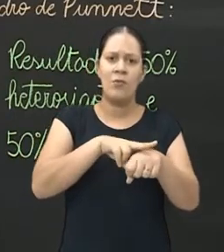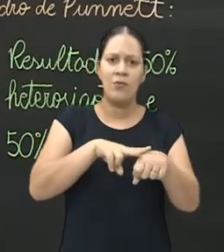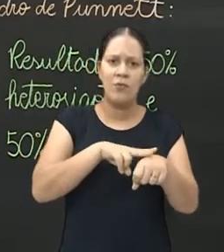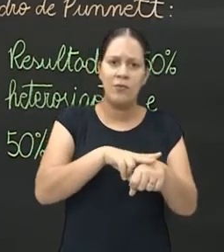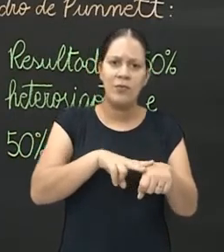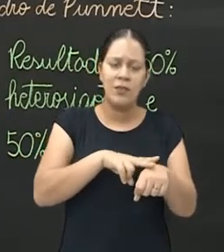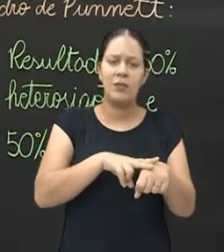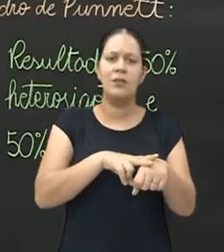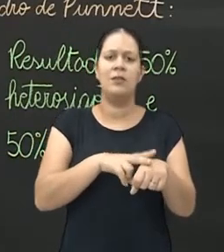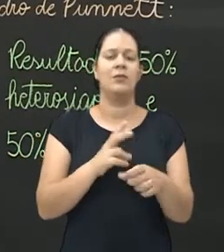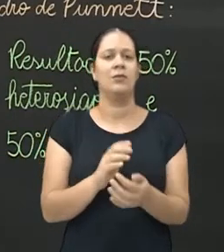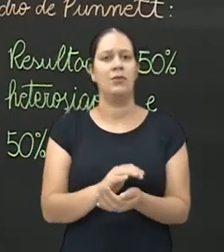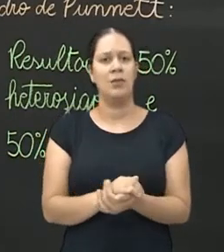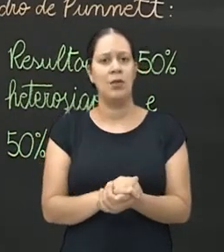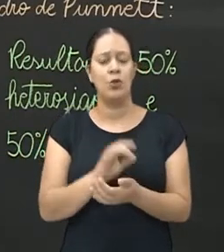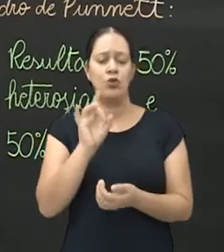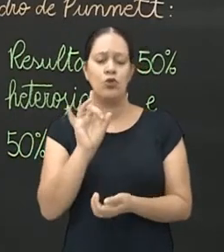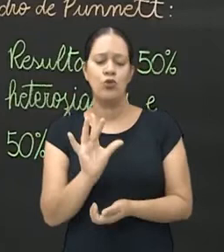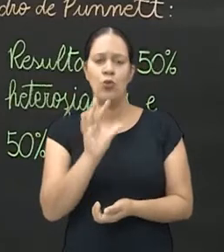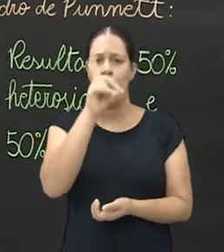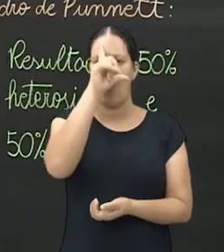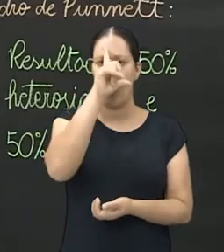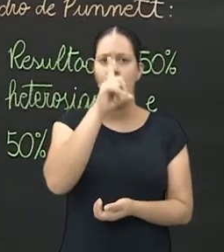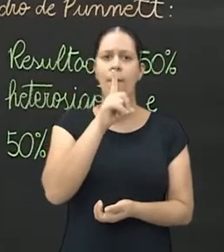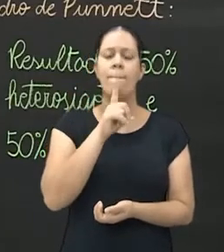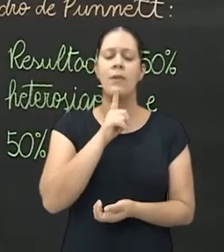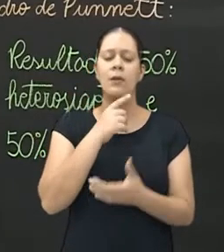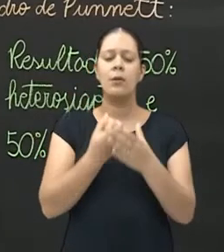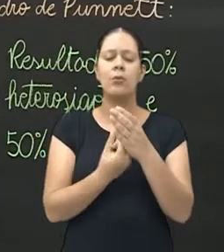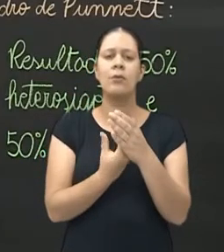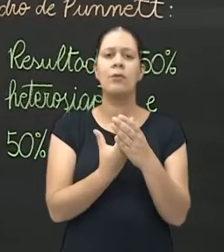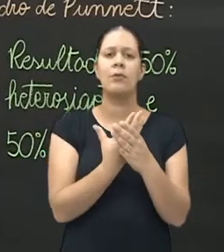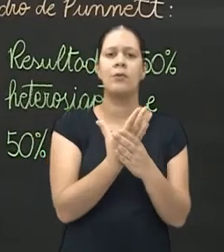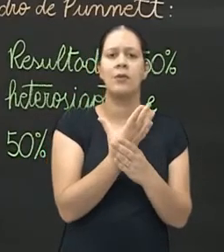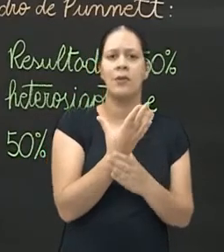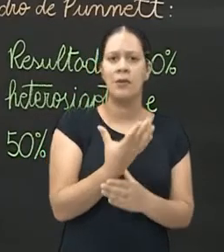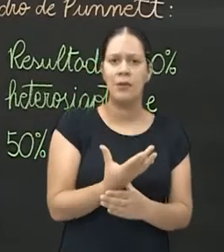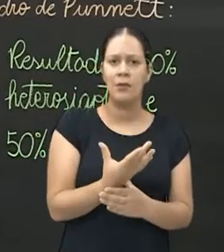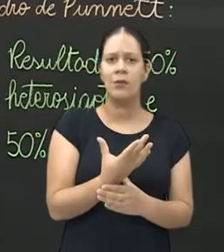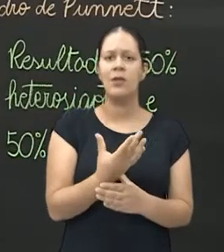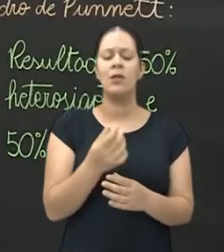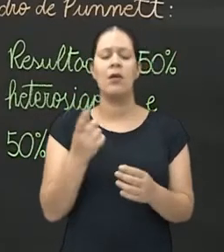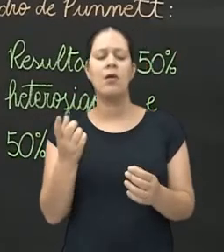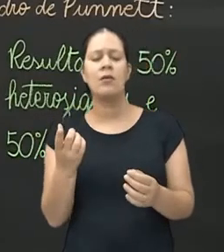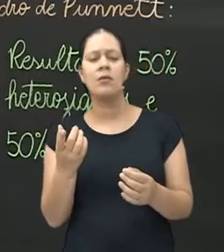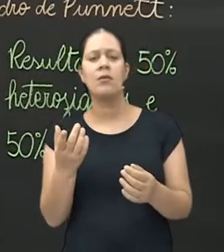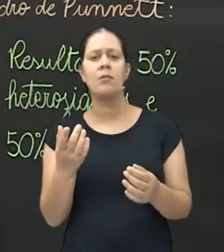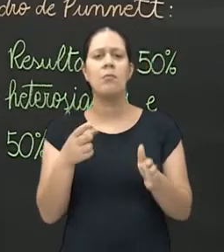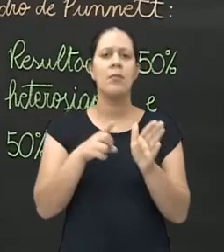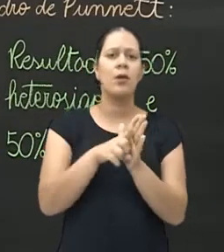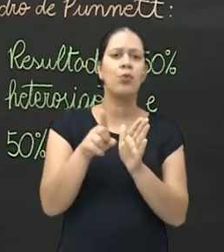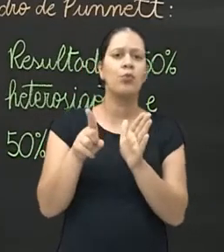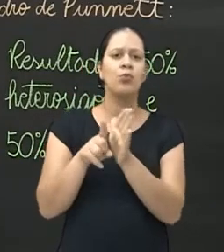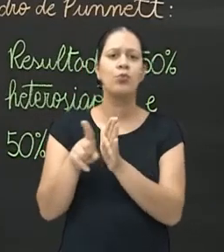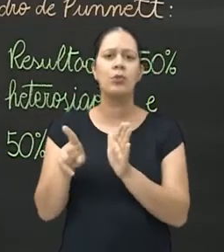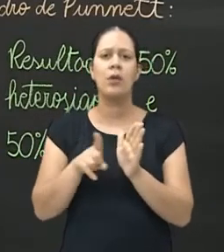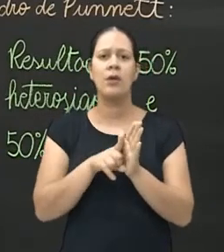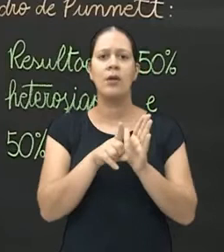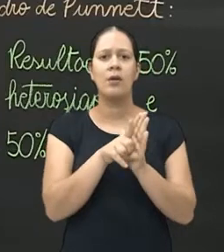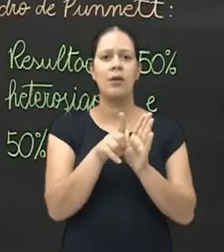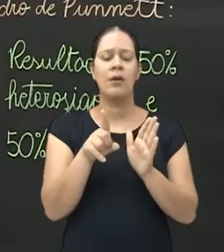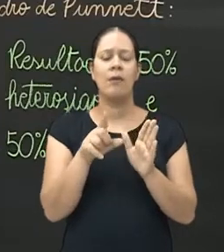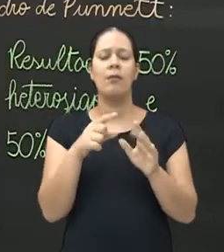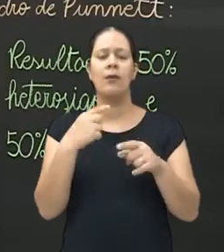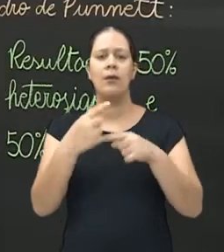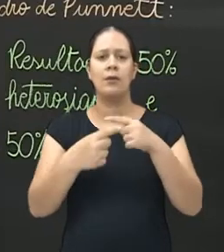eram amarelo e verde. Só amarelo. O que está acontecendo aqui? Já surgiu aí alguns questionamentos e algumas observações. Depois ele passou